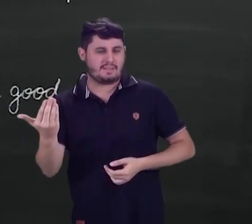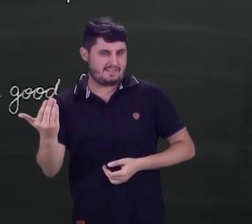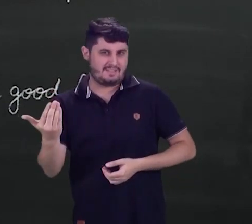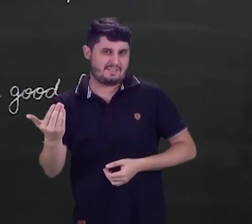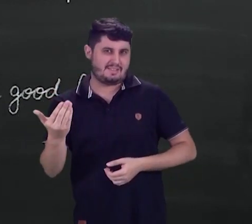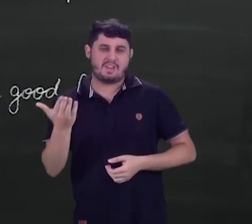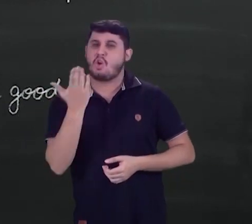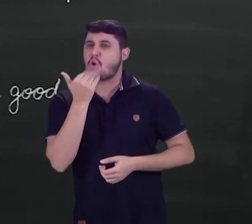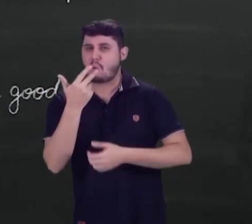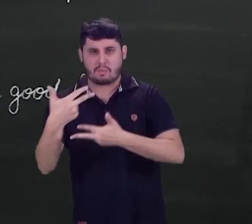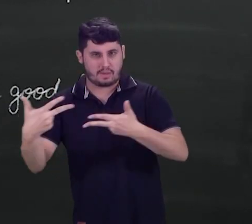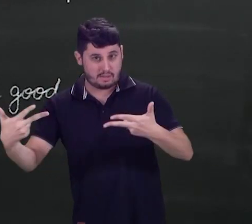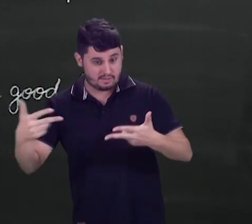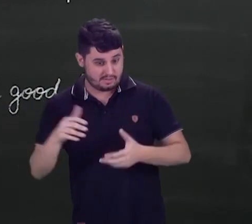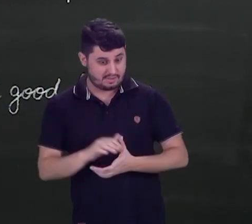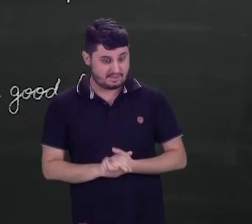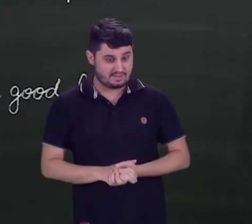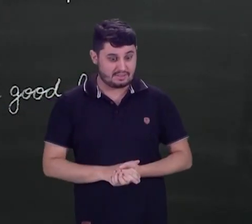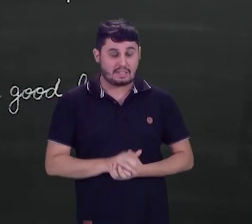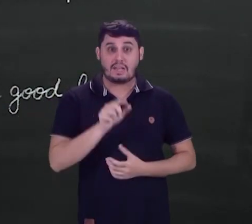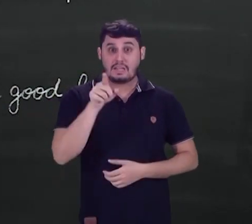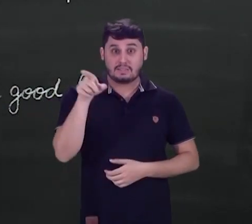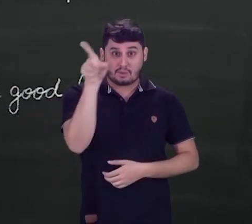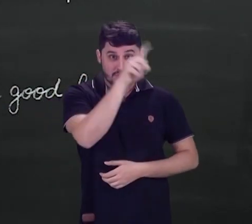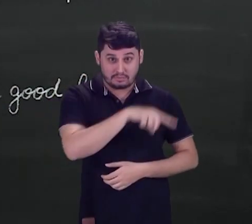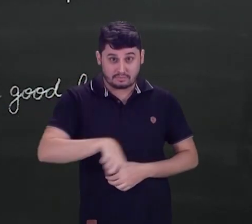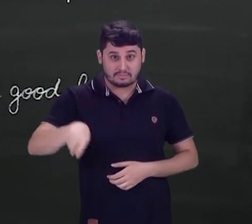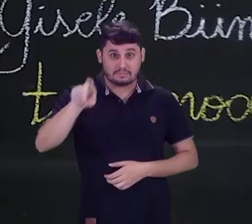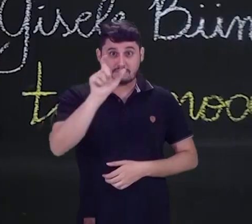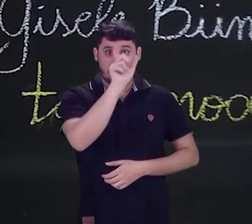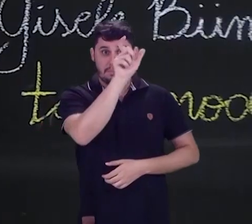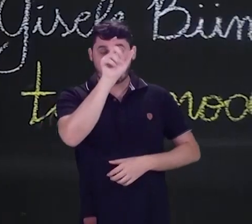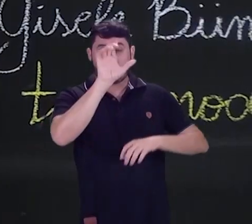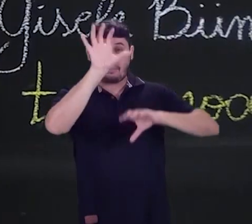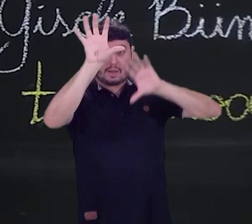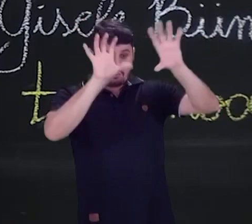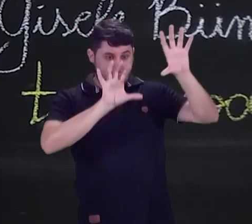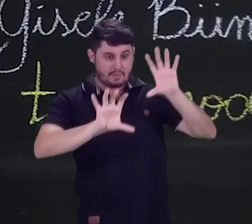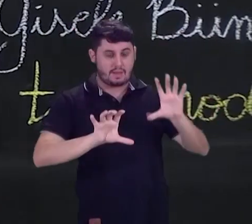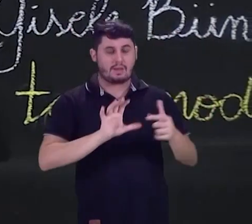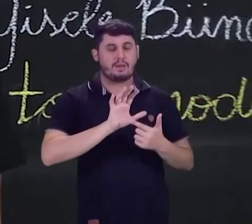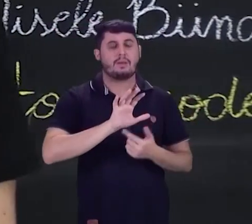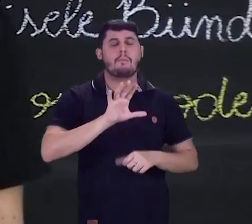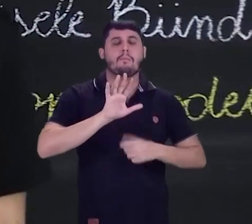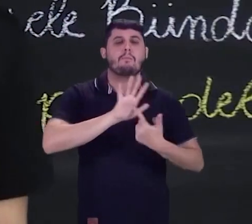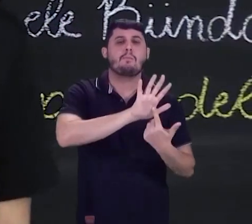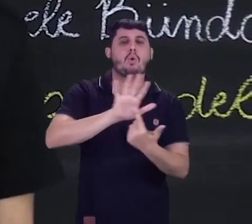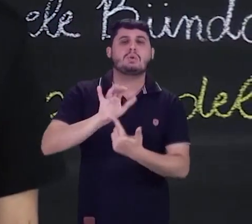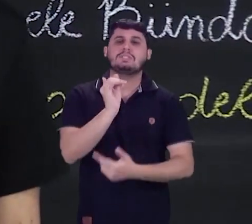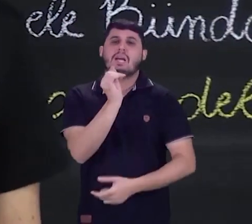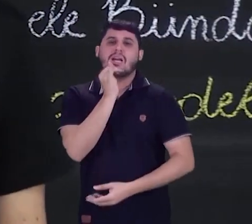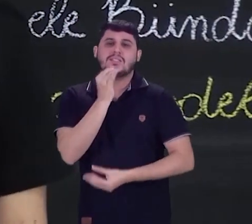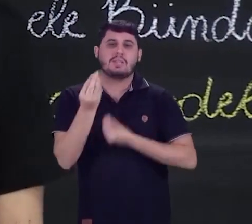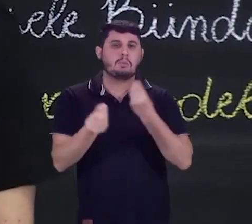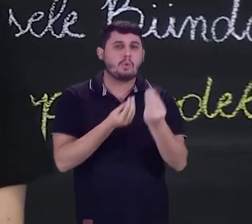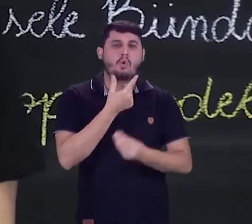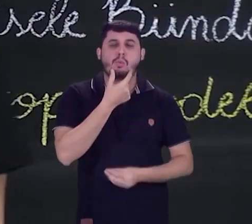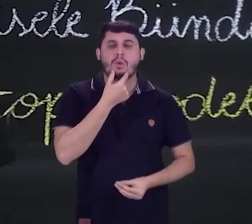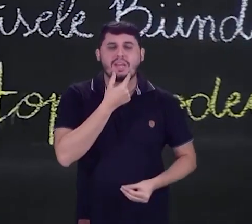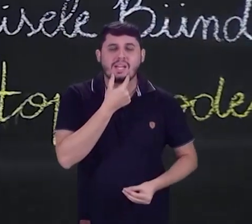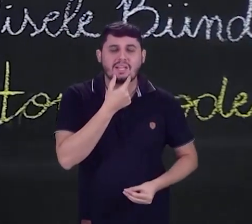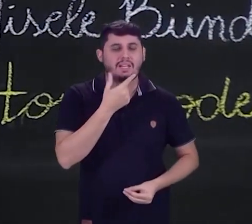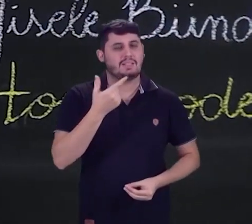um delivery? Esses aqui são só alguns exemplos que eu trouxe para vocês de como a língua inglesa está presente no